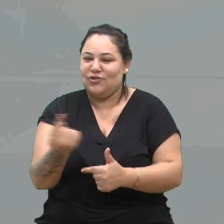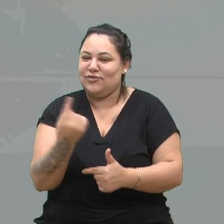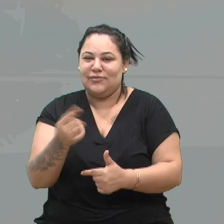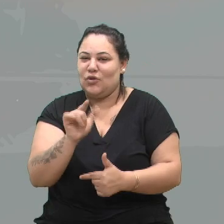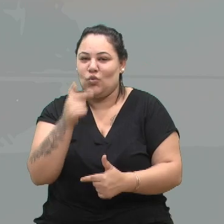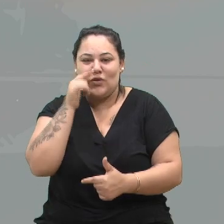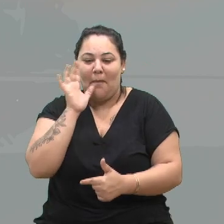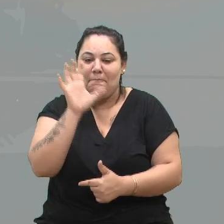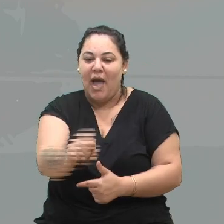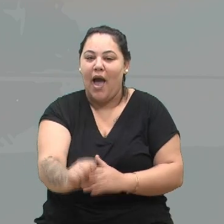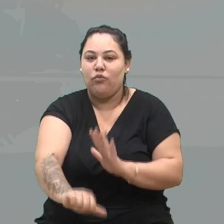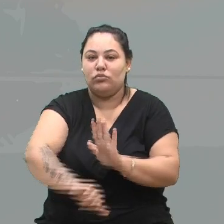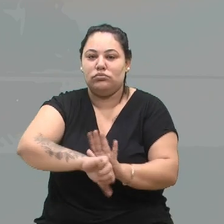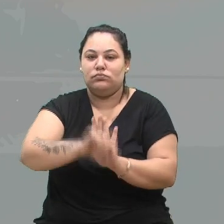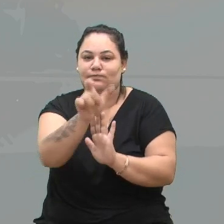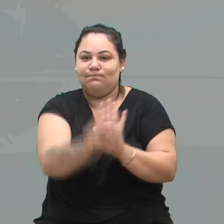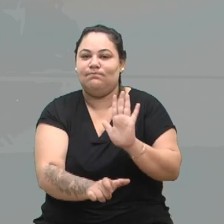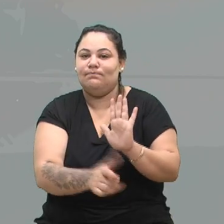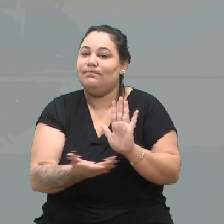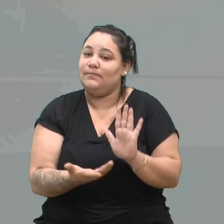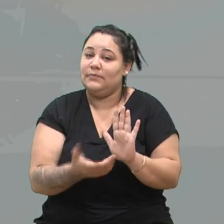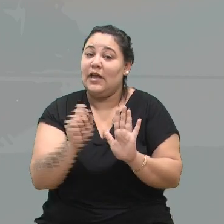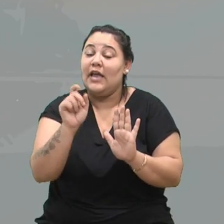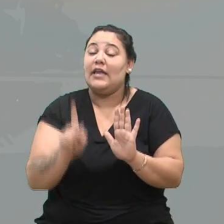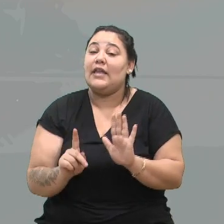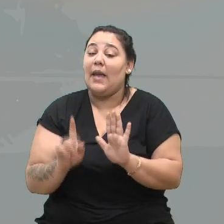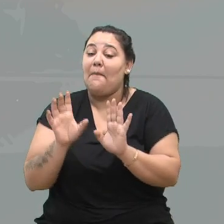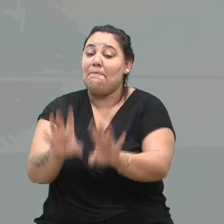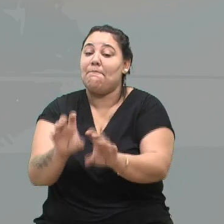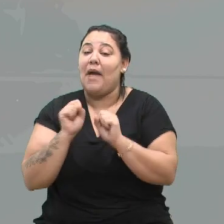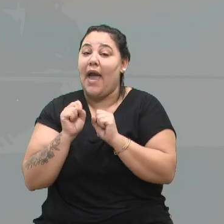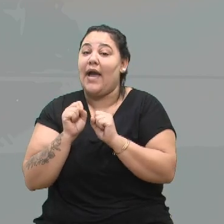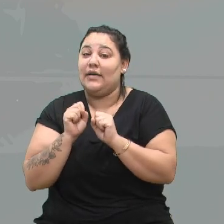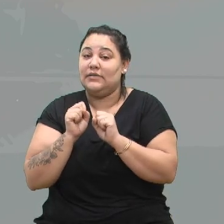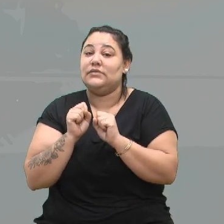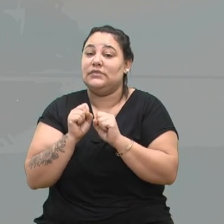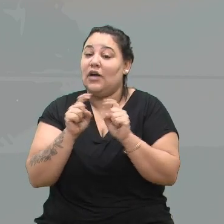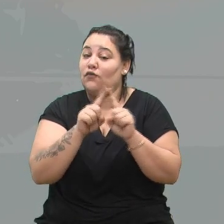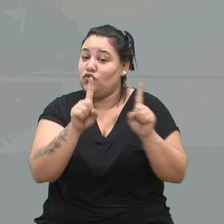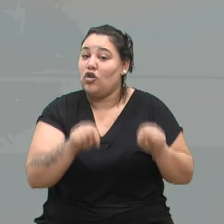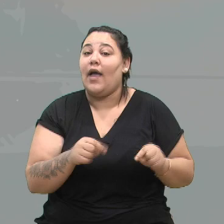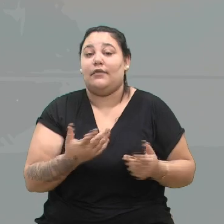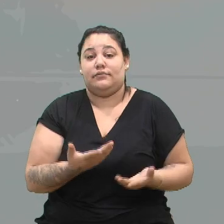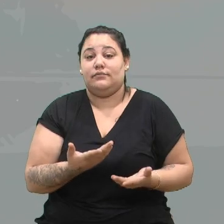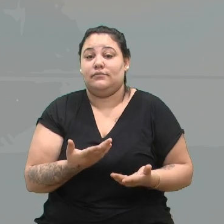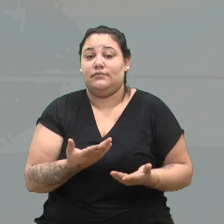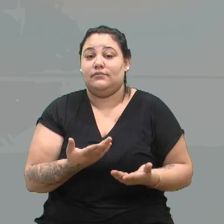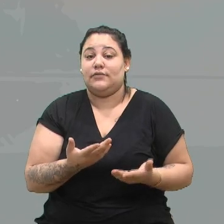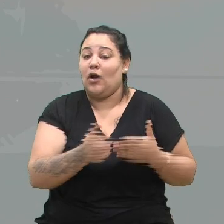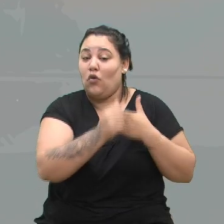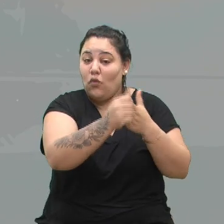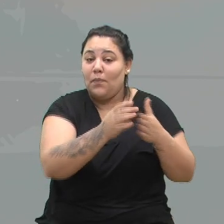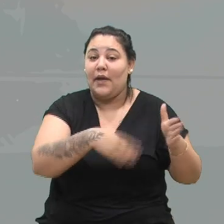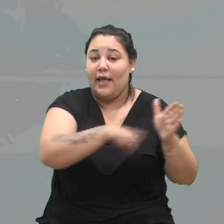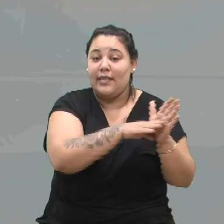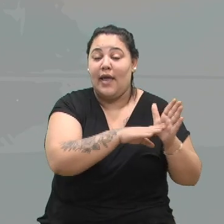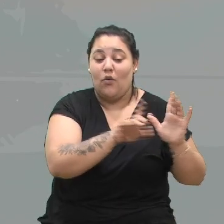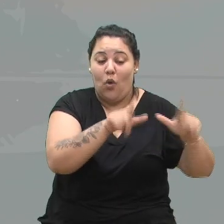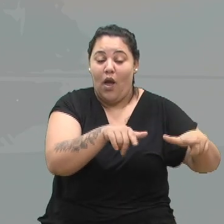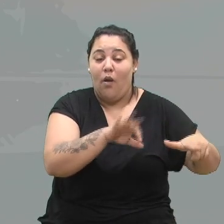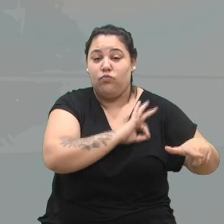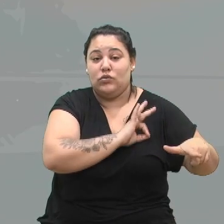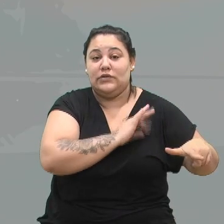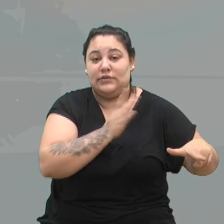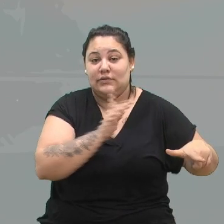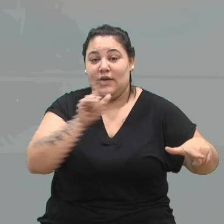vagabundo. Quem prende é o recurso humano, quem conduz para a delegacia é o recurso humano. É o policial